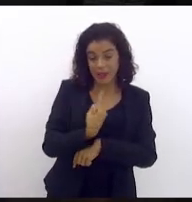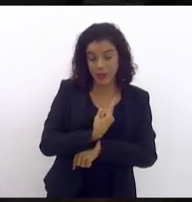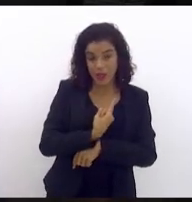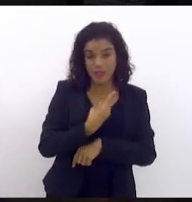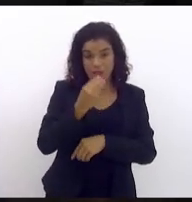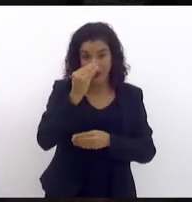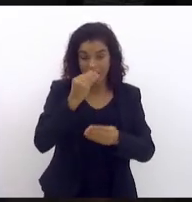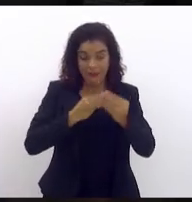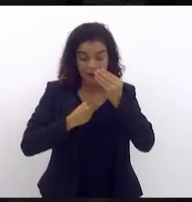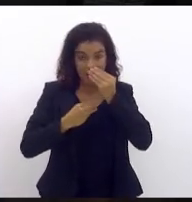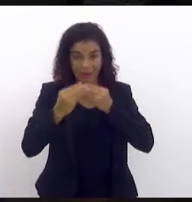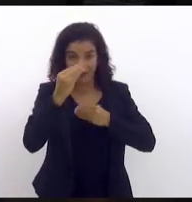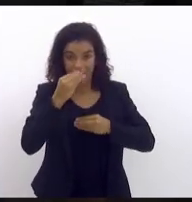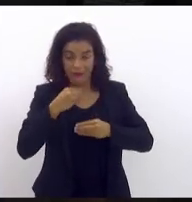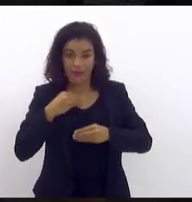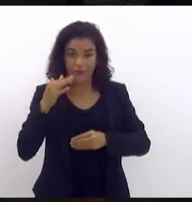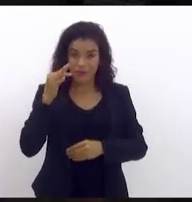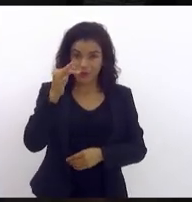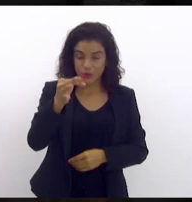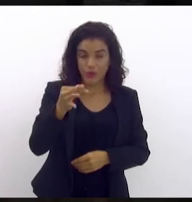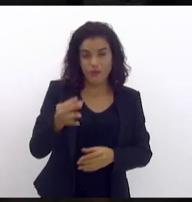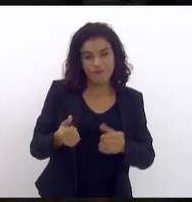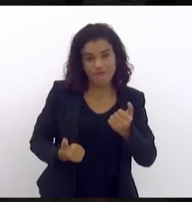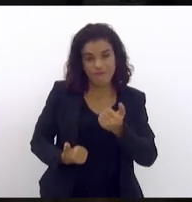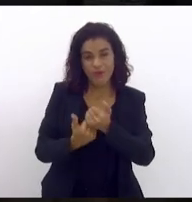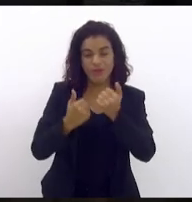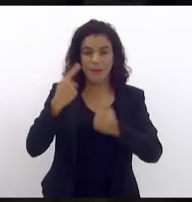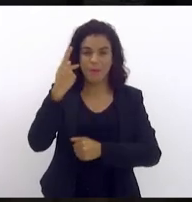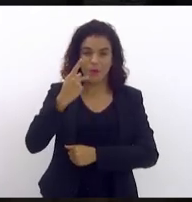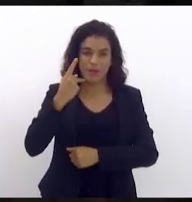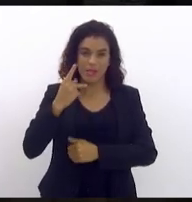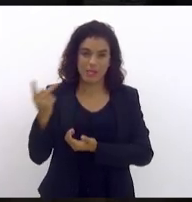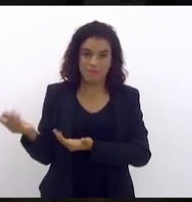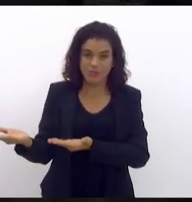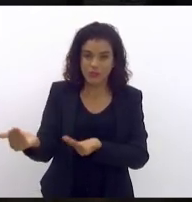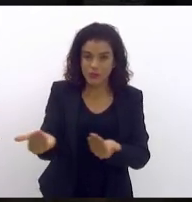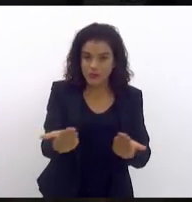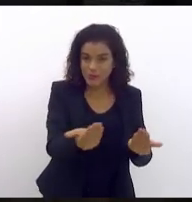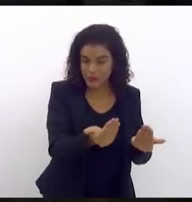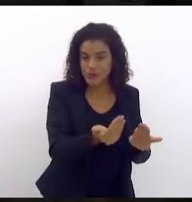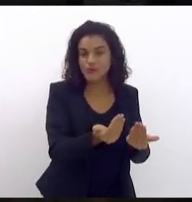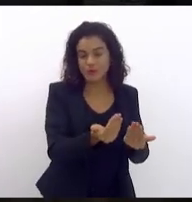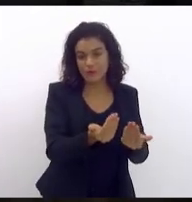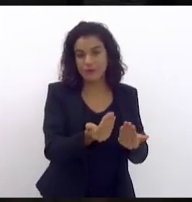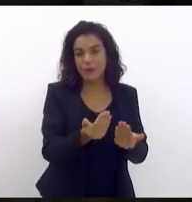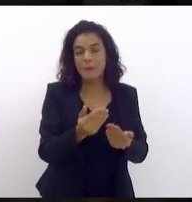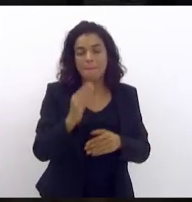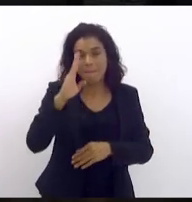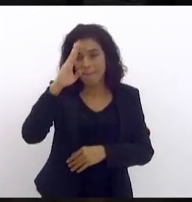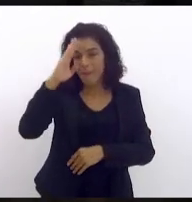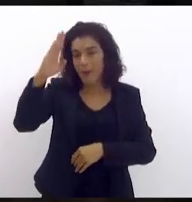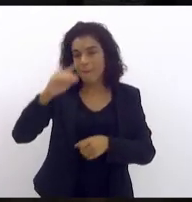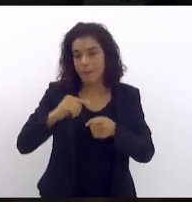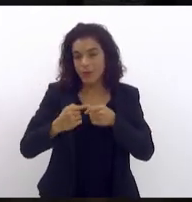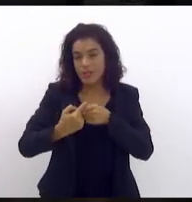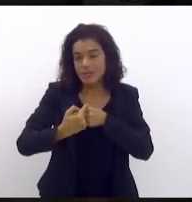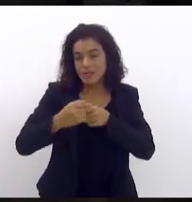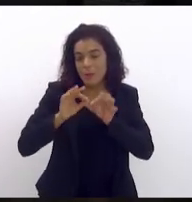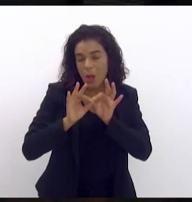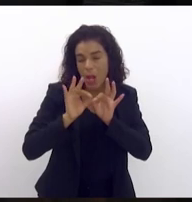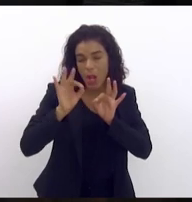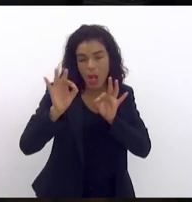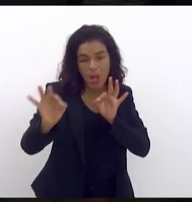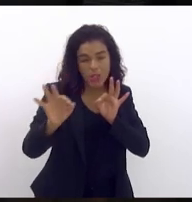ignorar o futuro fortalecer as políticas para a juventude inclusive nos municípios mais afastados e